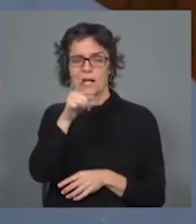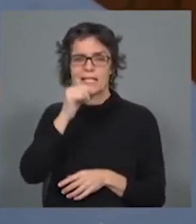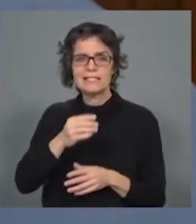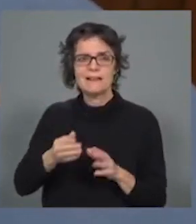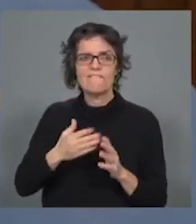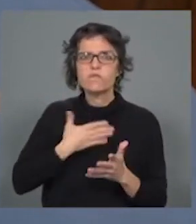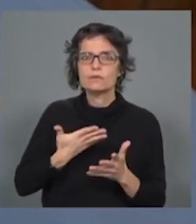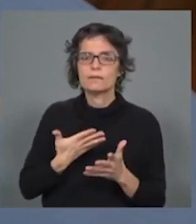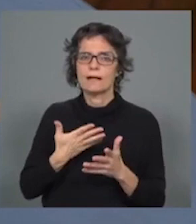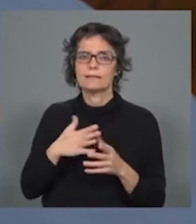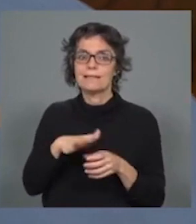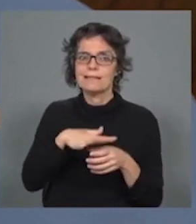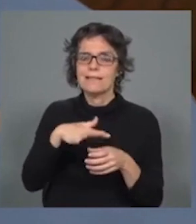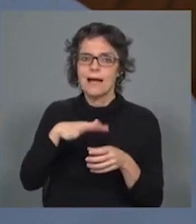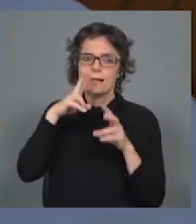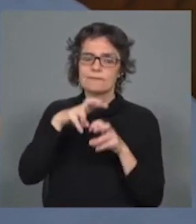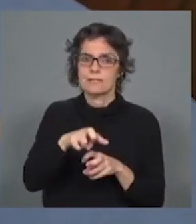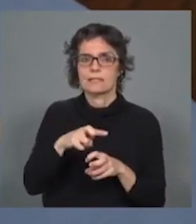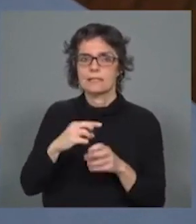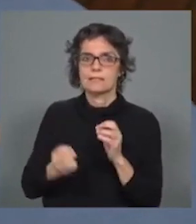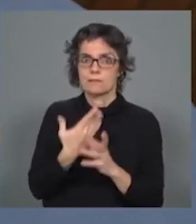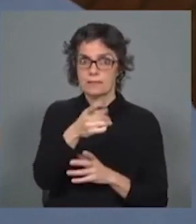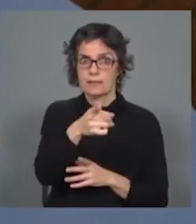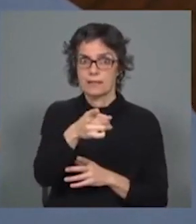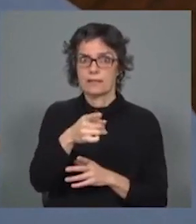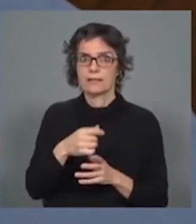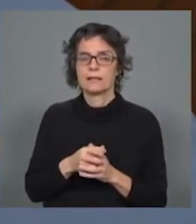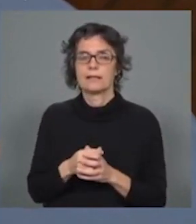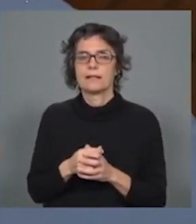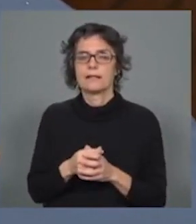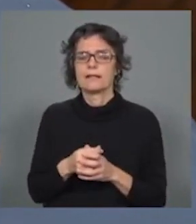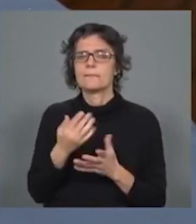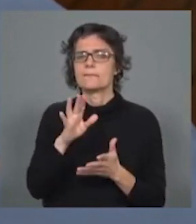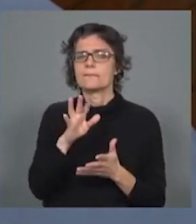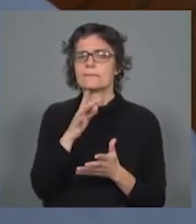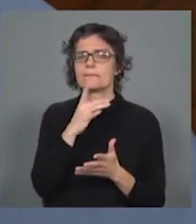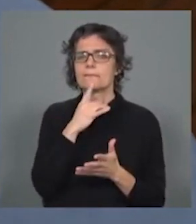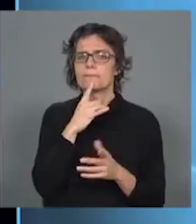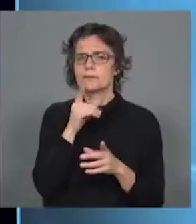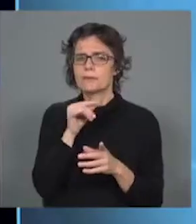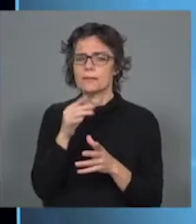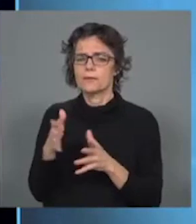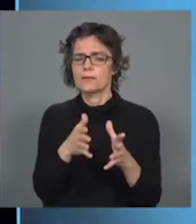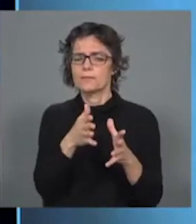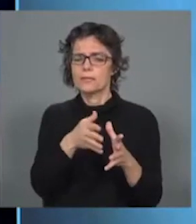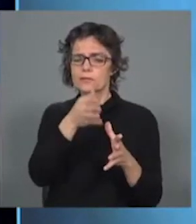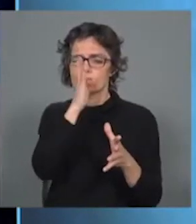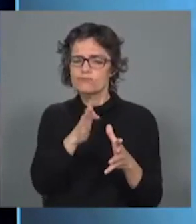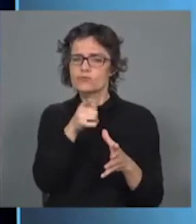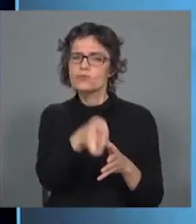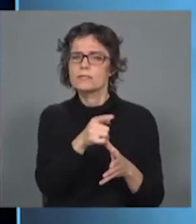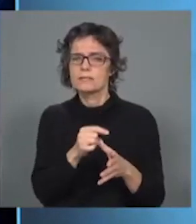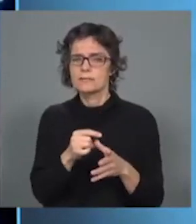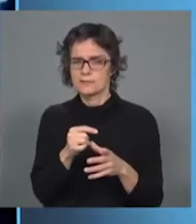desta cátedra. A dado momento percebeu que era por aqui o caminho e que fazia falta